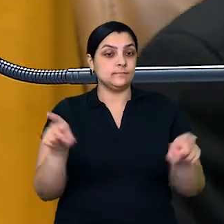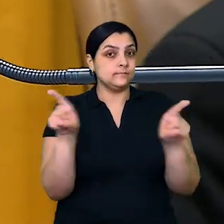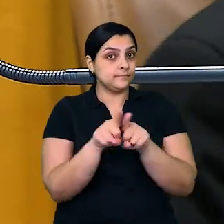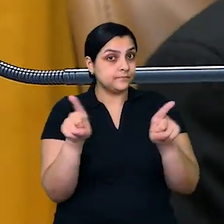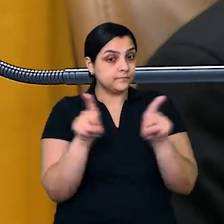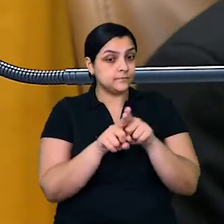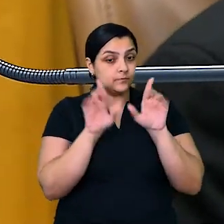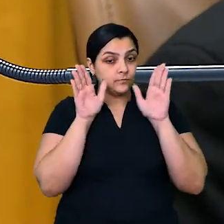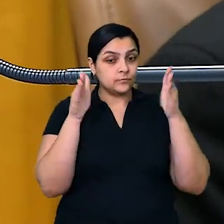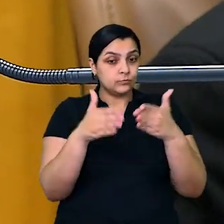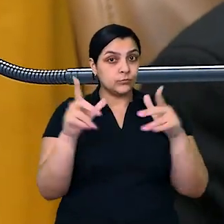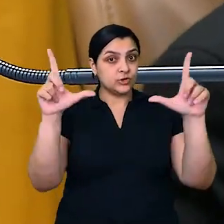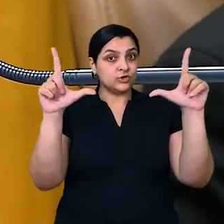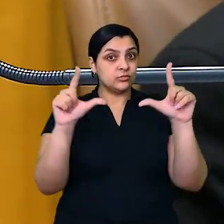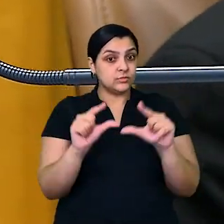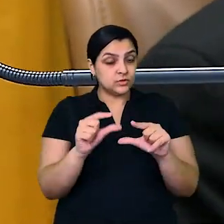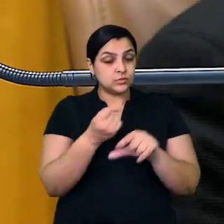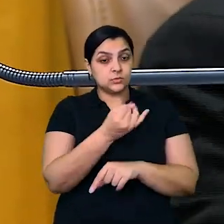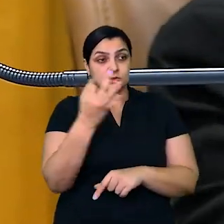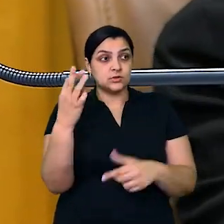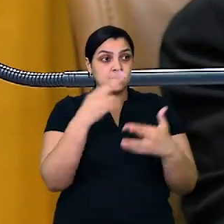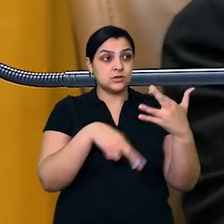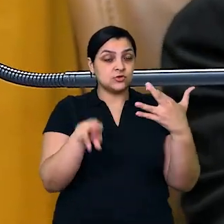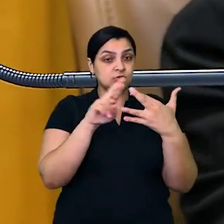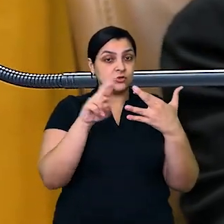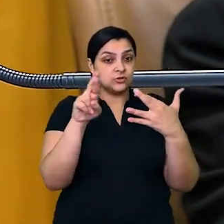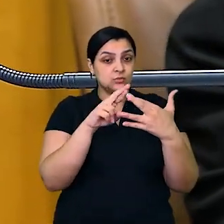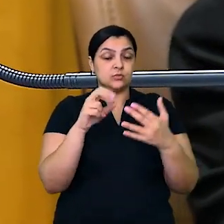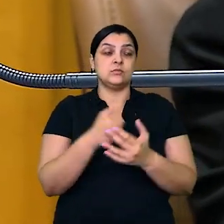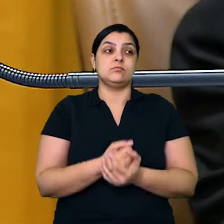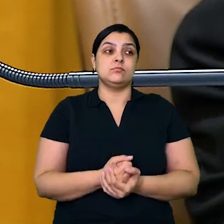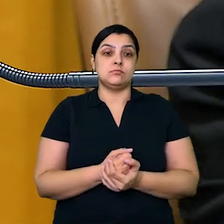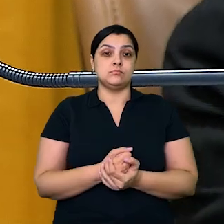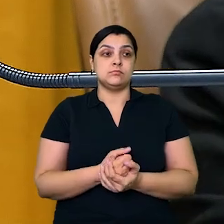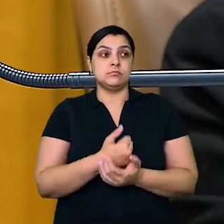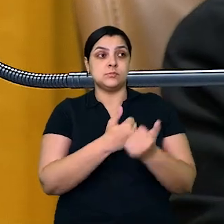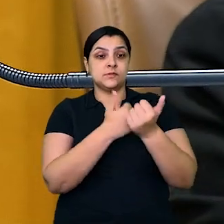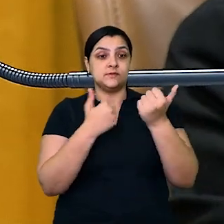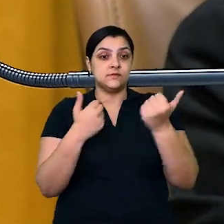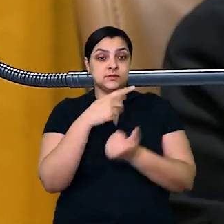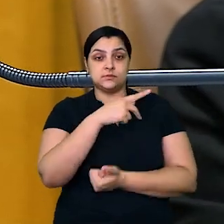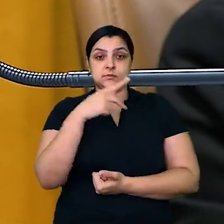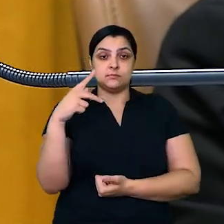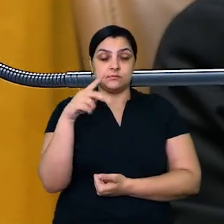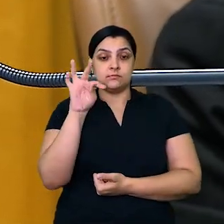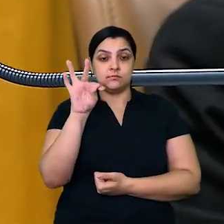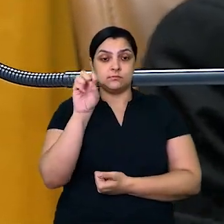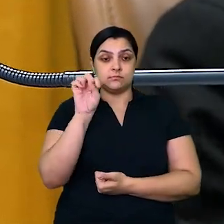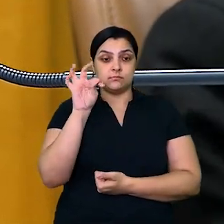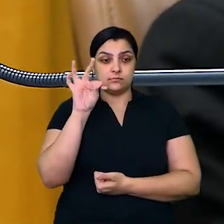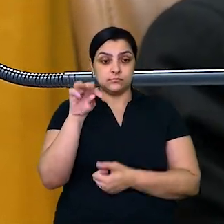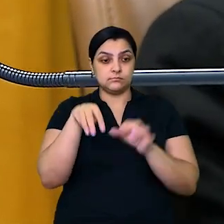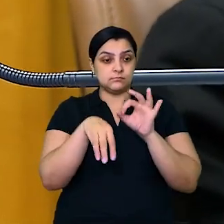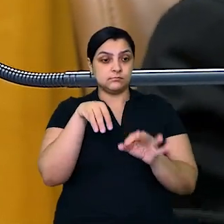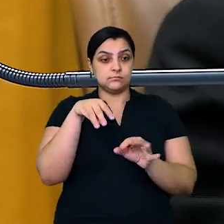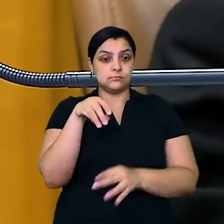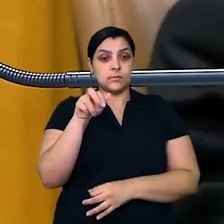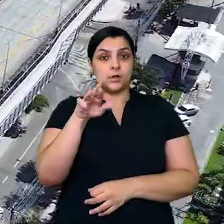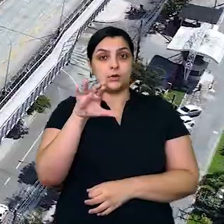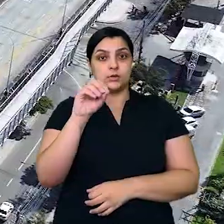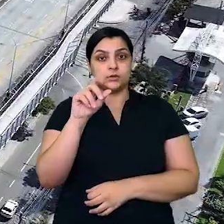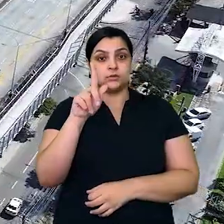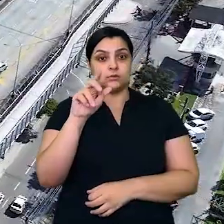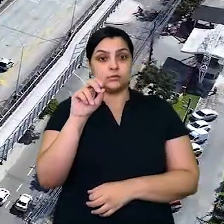Também com foco em reduzir a quantidade de recursos extraordinários, o vice-presidente do Tribunal Superior do Trabalho, ministro Maurício